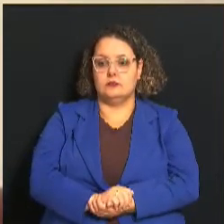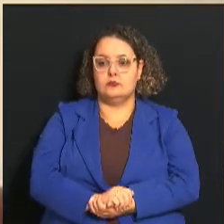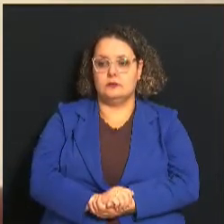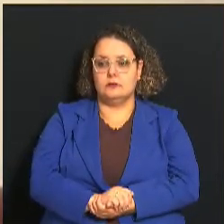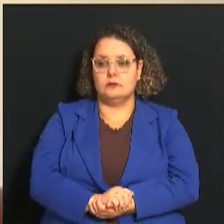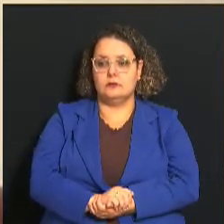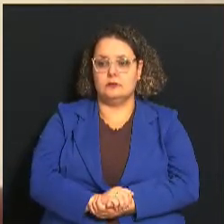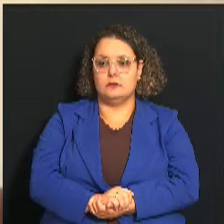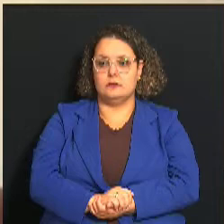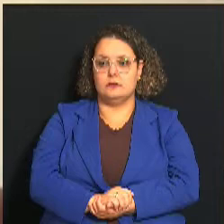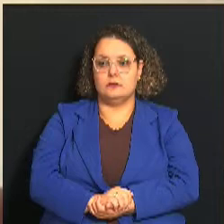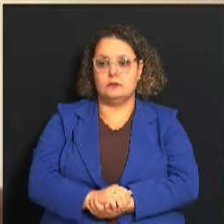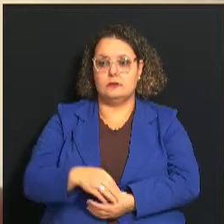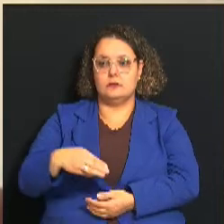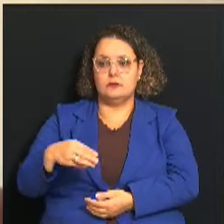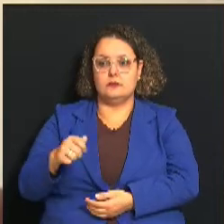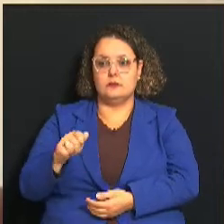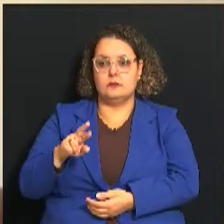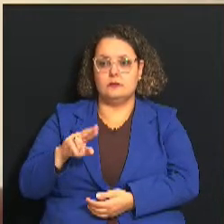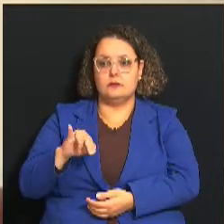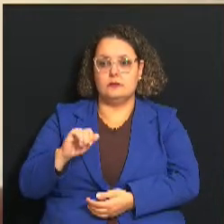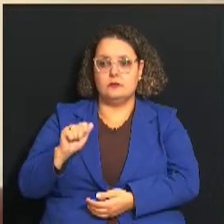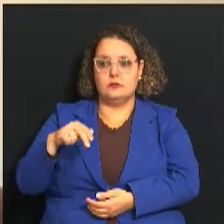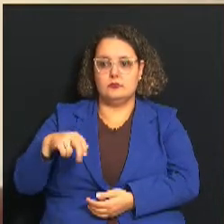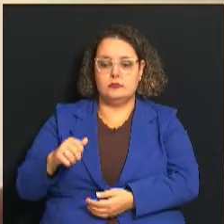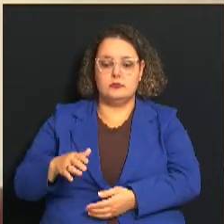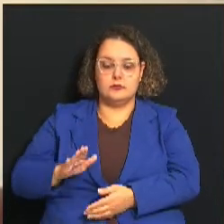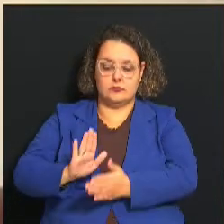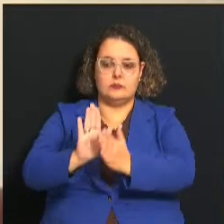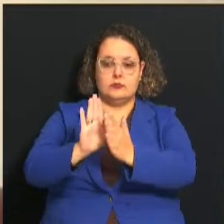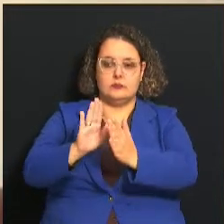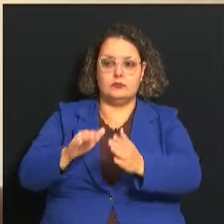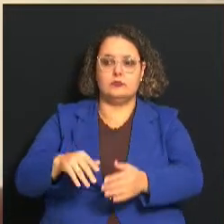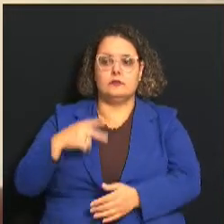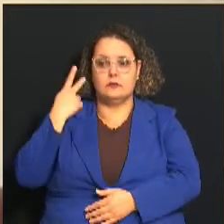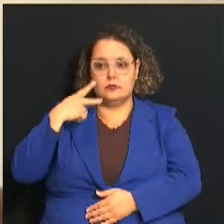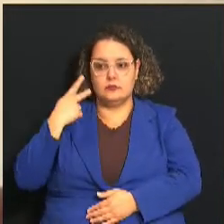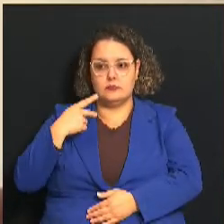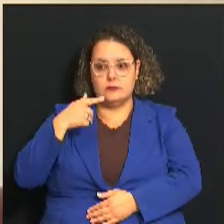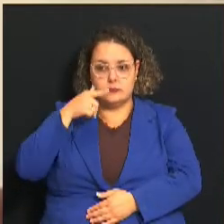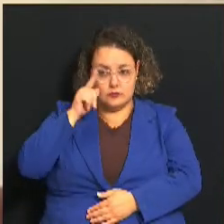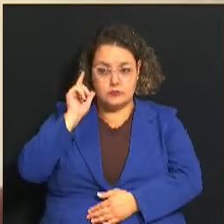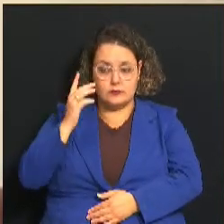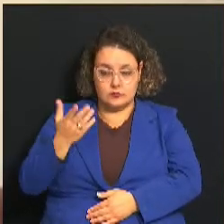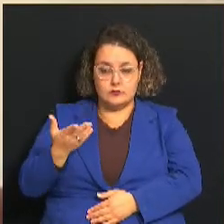Helena citou uma frente parlamentar, eu me lembro de uma outra também, ontem até nós,